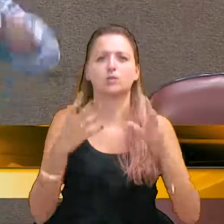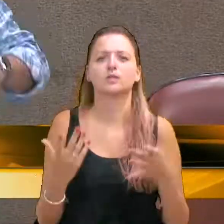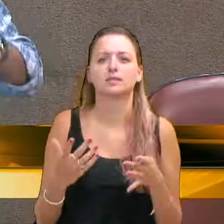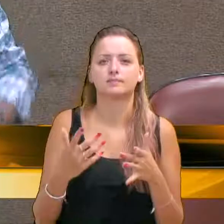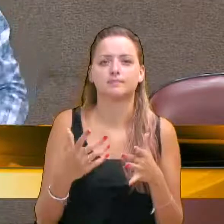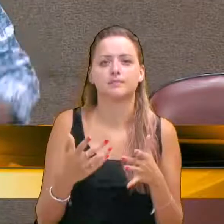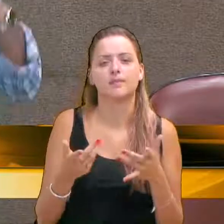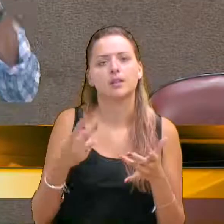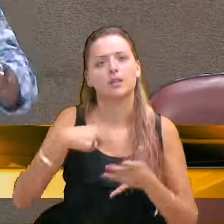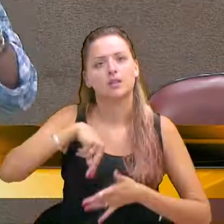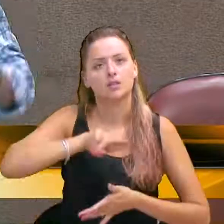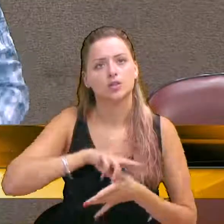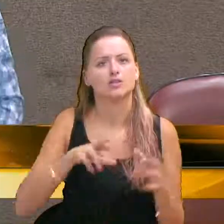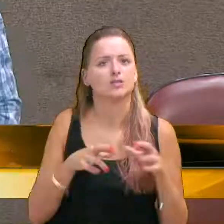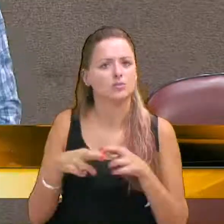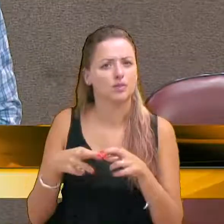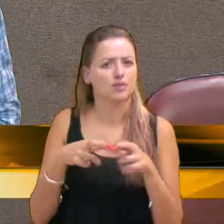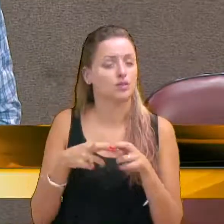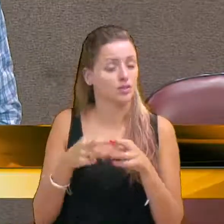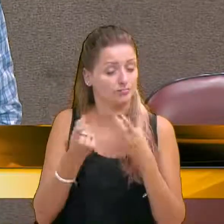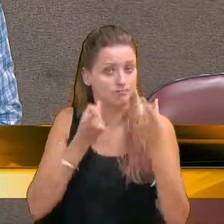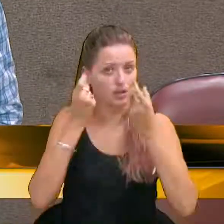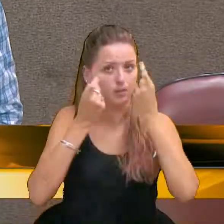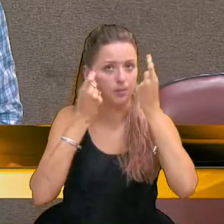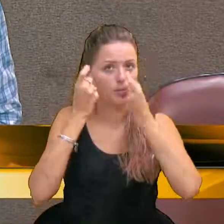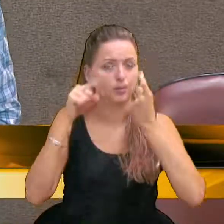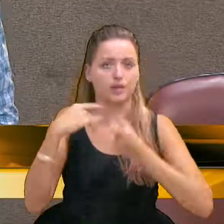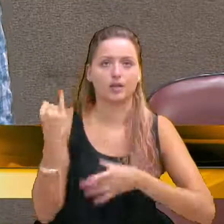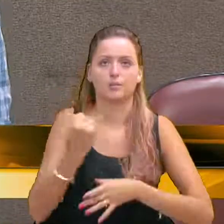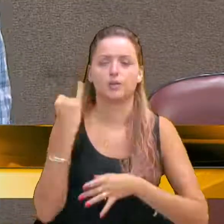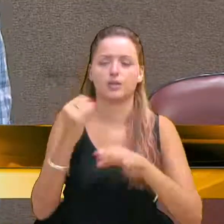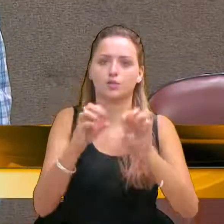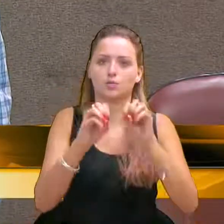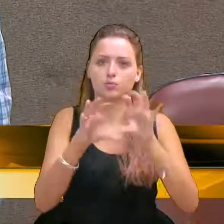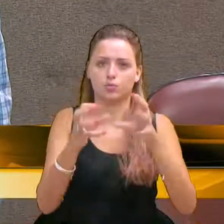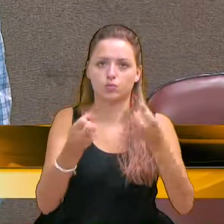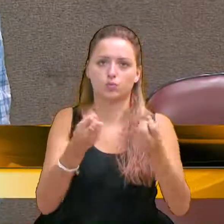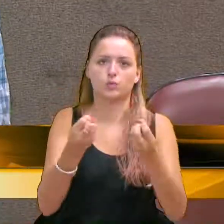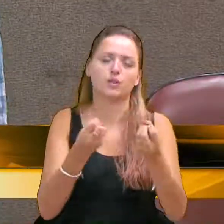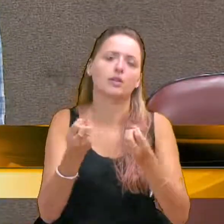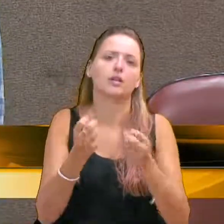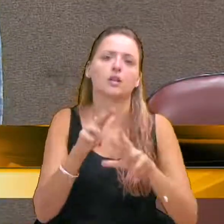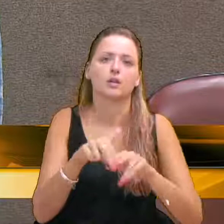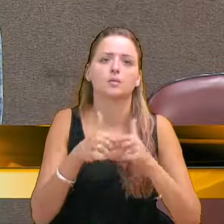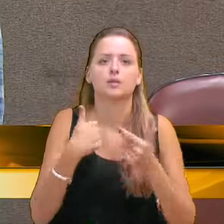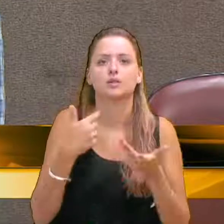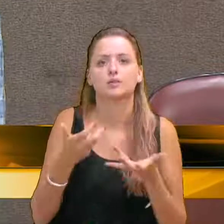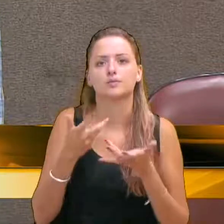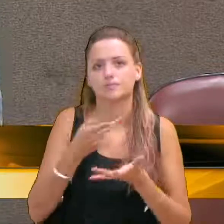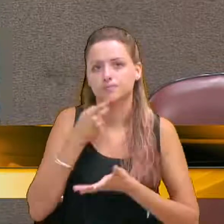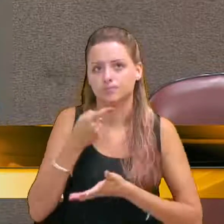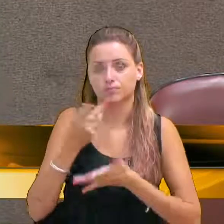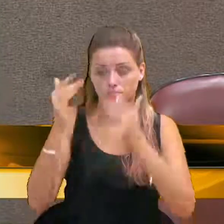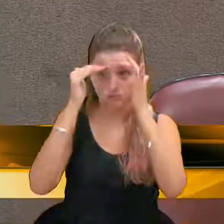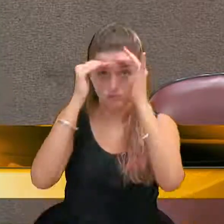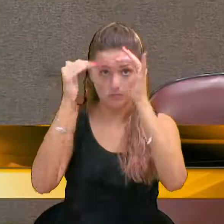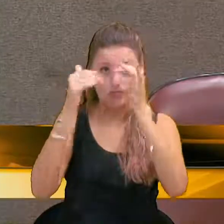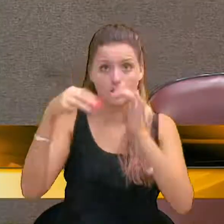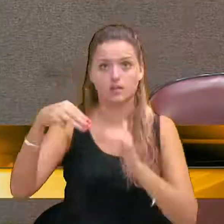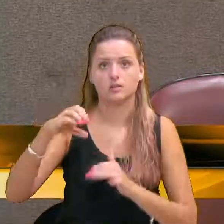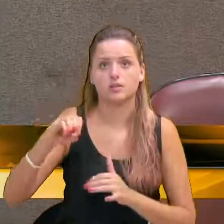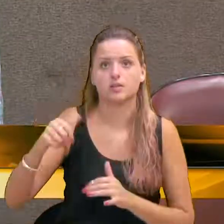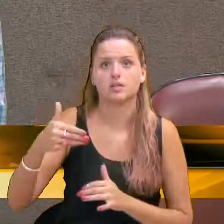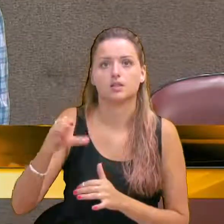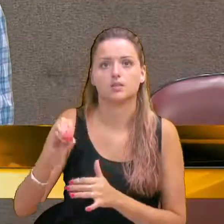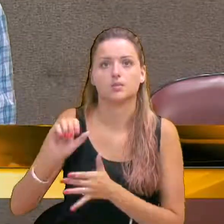estamos inclusive numa região muito preocupante nesse sentido. Então por isso que eu queria fazer essa colocação, respeitando a moção.